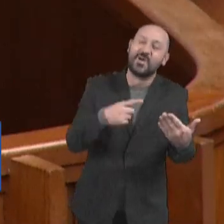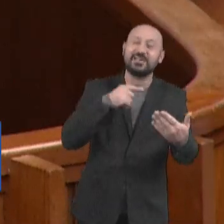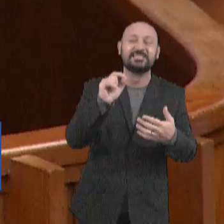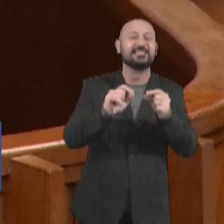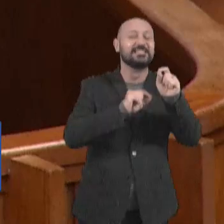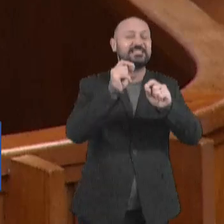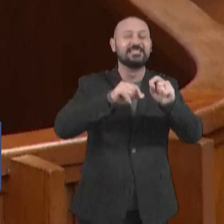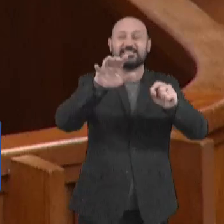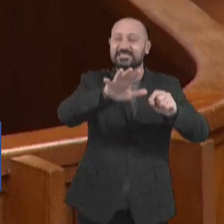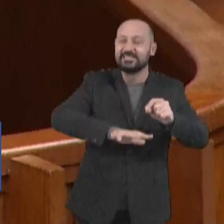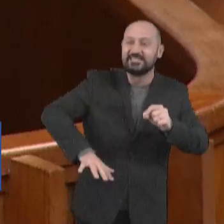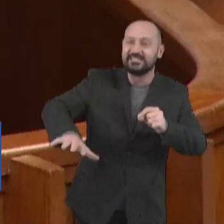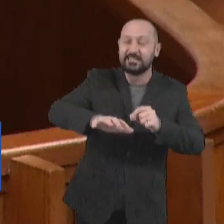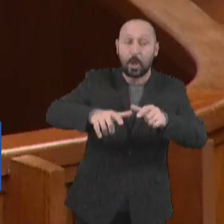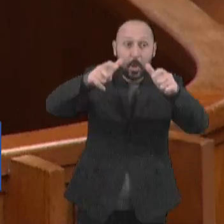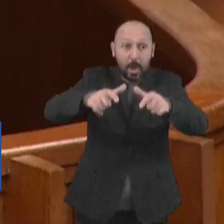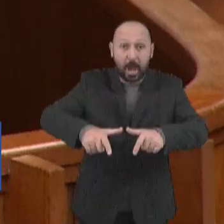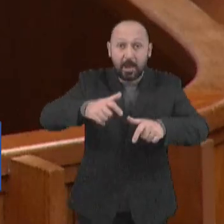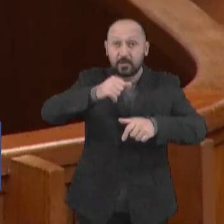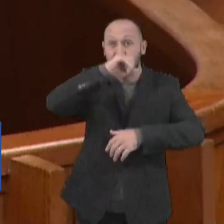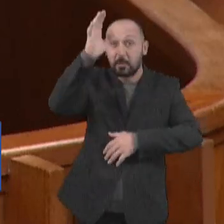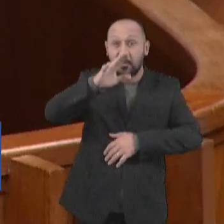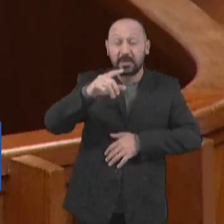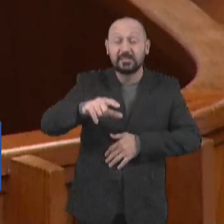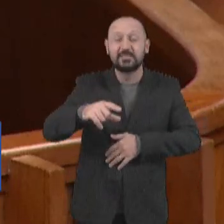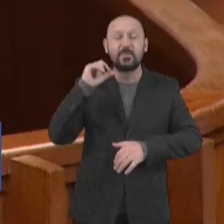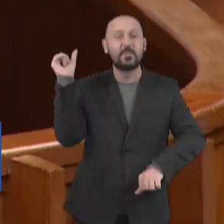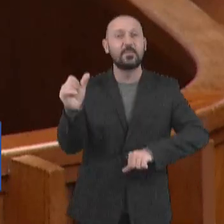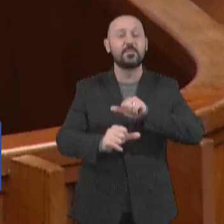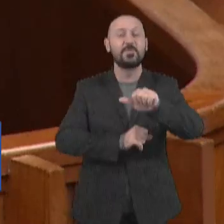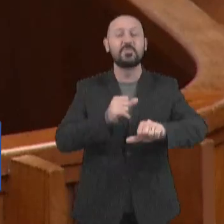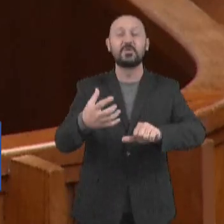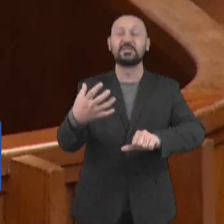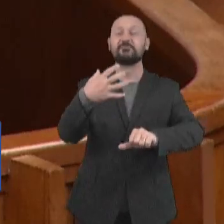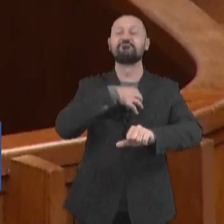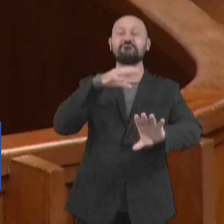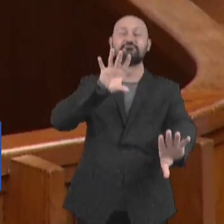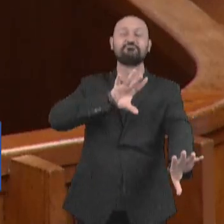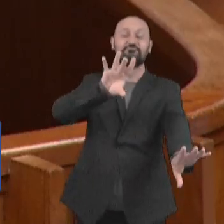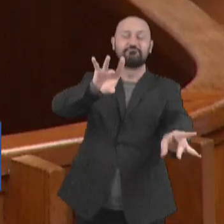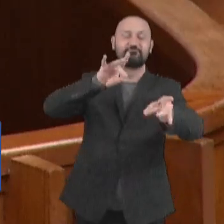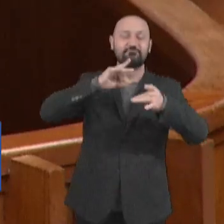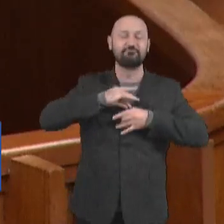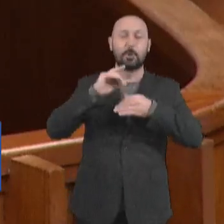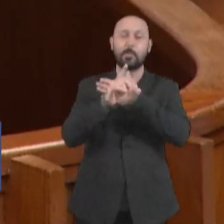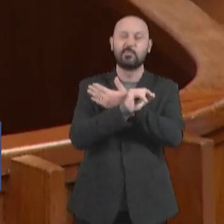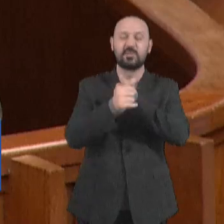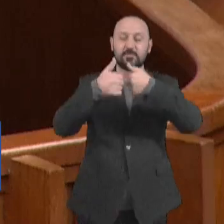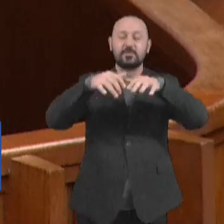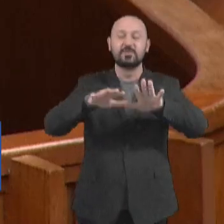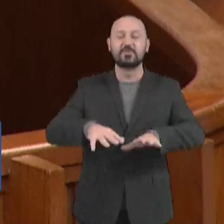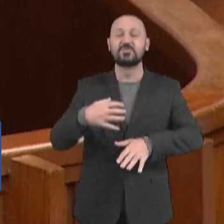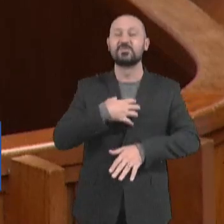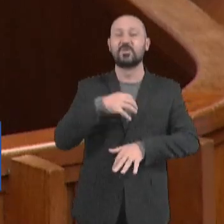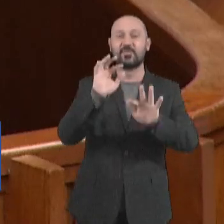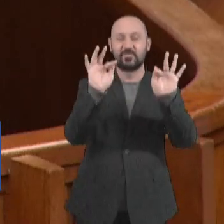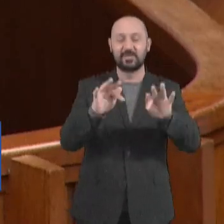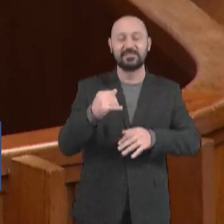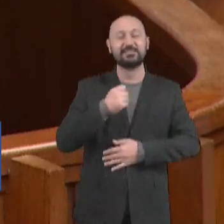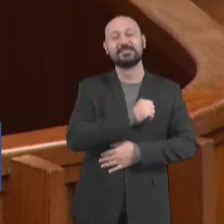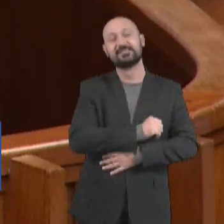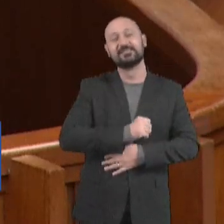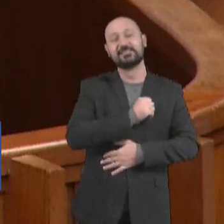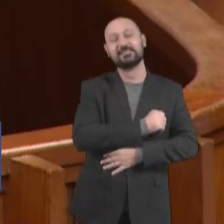no Eldorado, torrão brasileiro, virei pantaneiro, sou feliz aqui. Ai, que